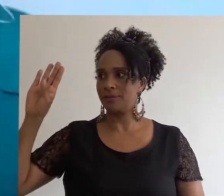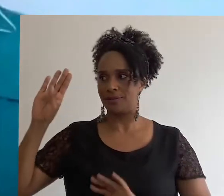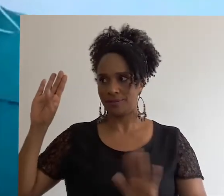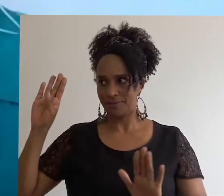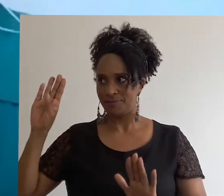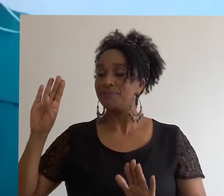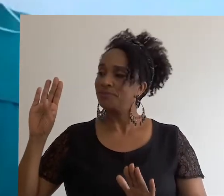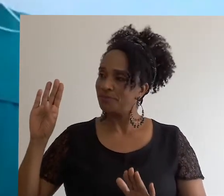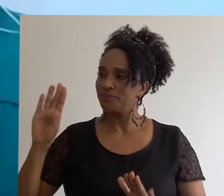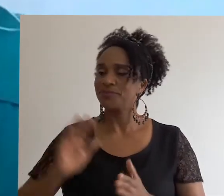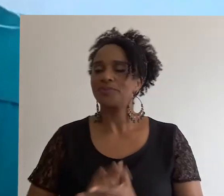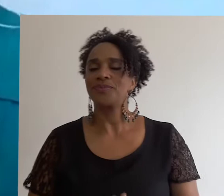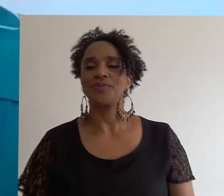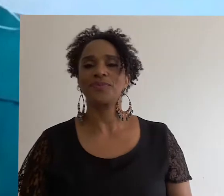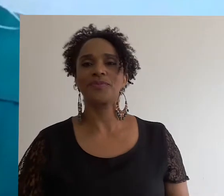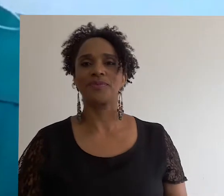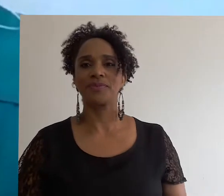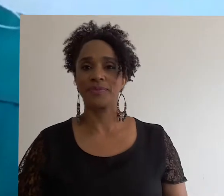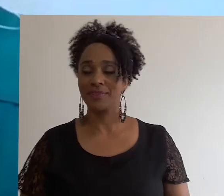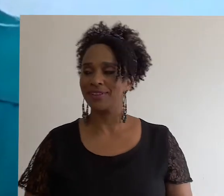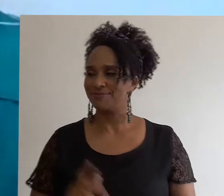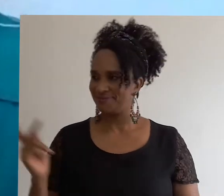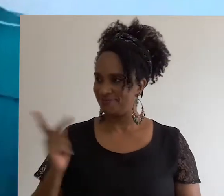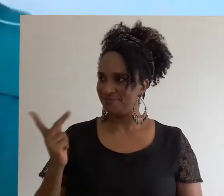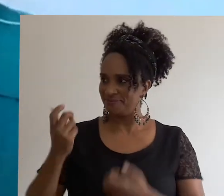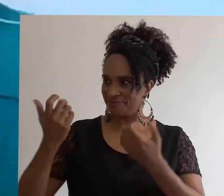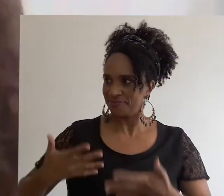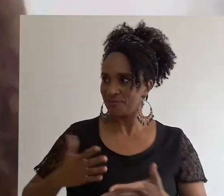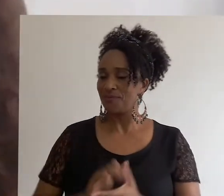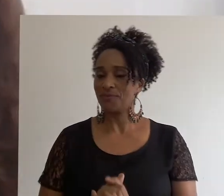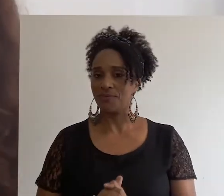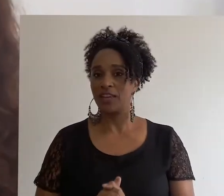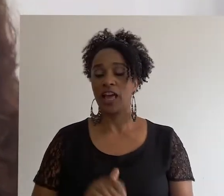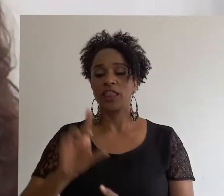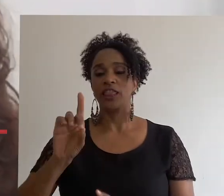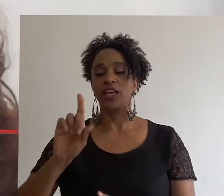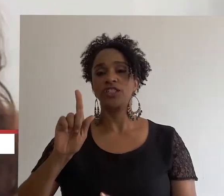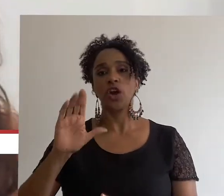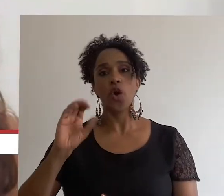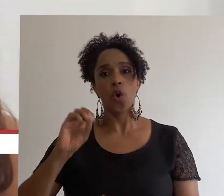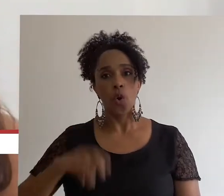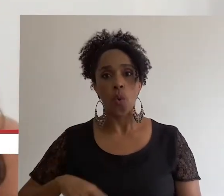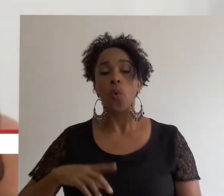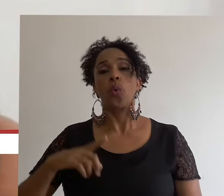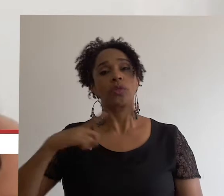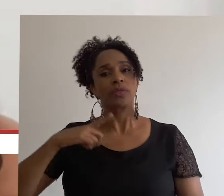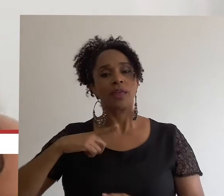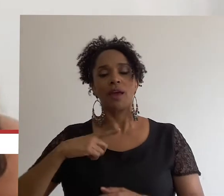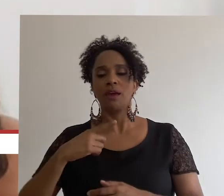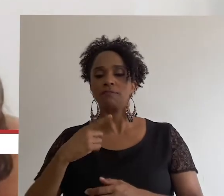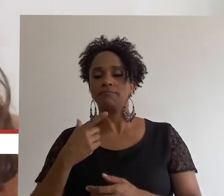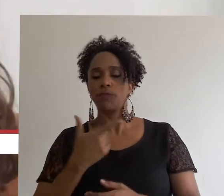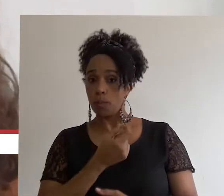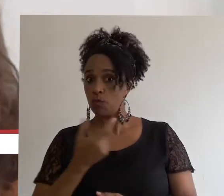carro-chefe, digamos, deste ano de 2020 nas ações da área de comunicação. Simone? A DGCOM, esse ano, ela ampliou as suas